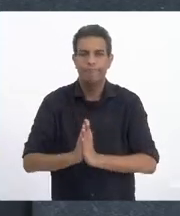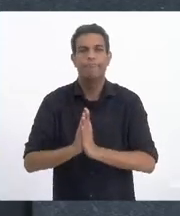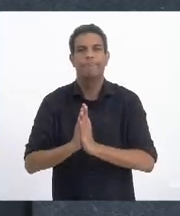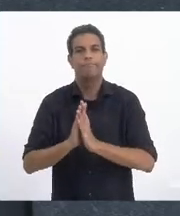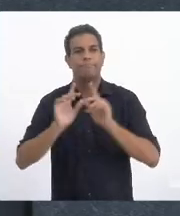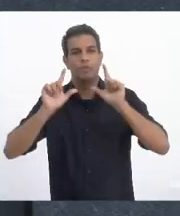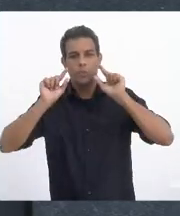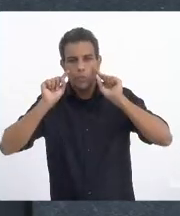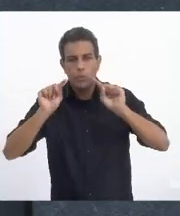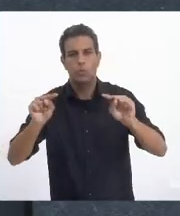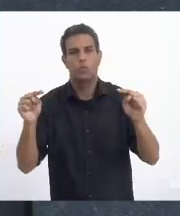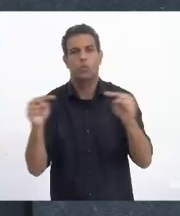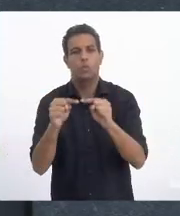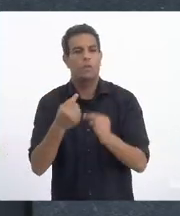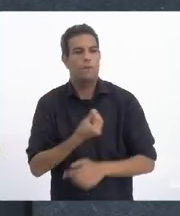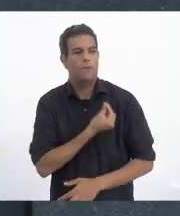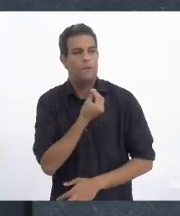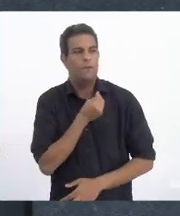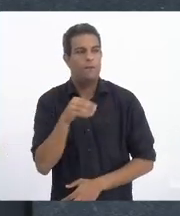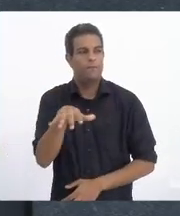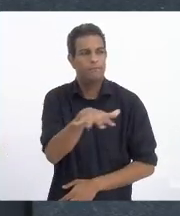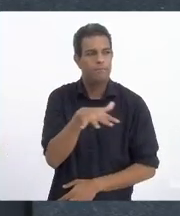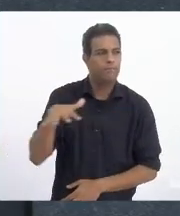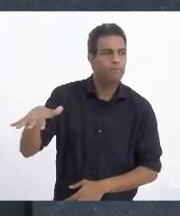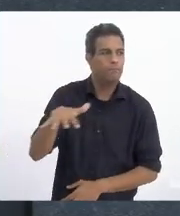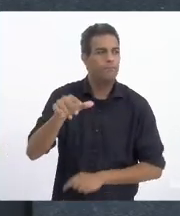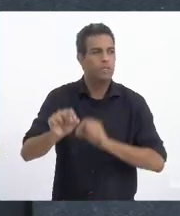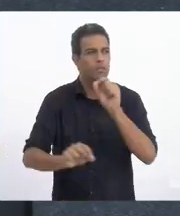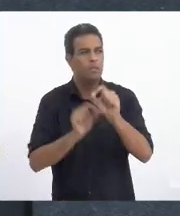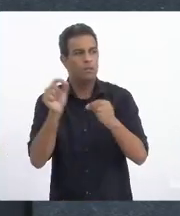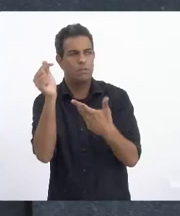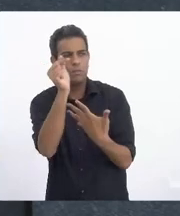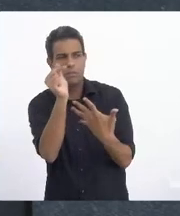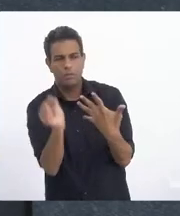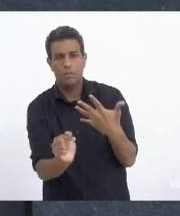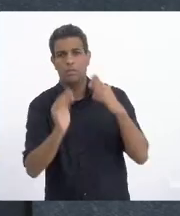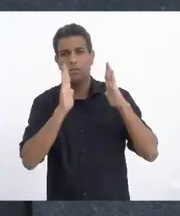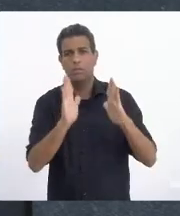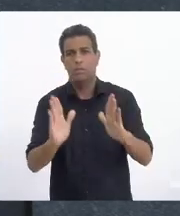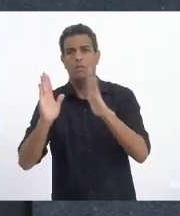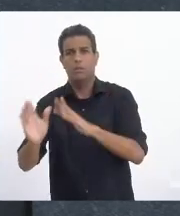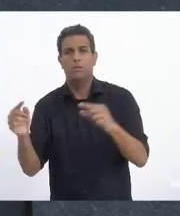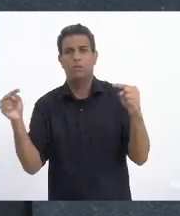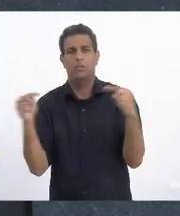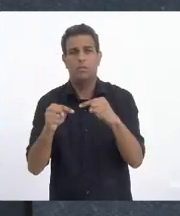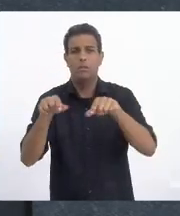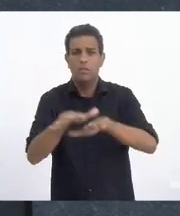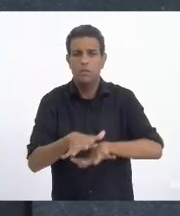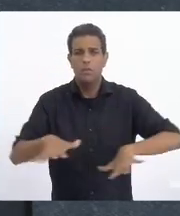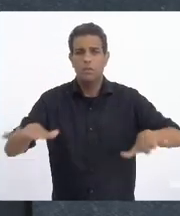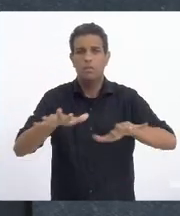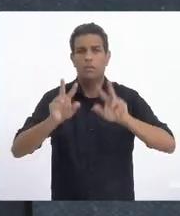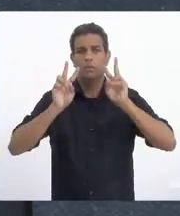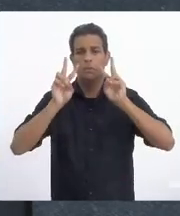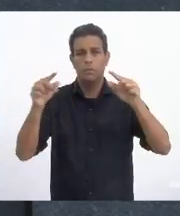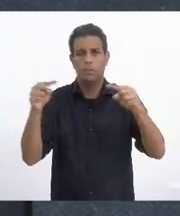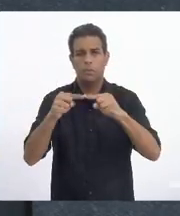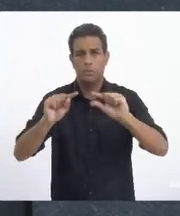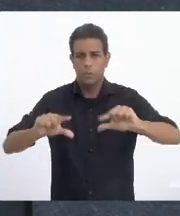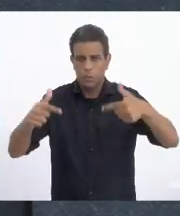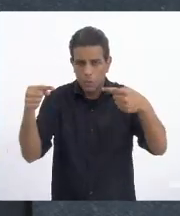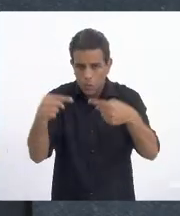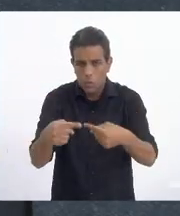algo pela vida dos nossos heróis, pela dignidade. Pela dignidade desses homens. Estão